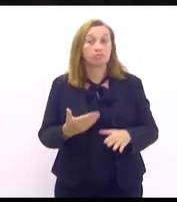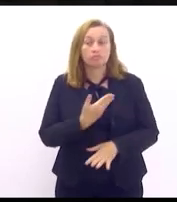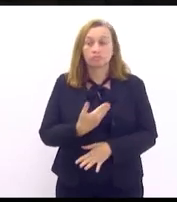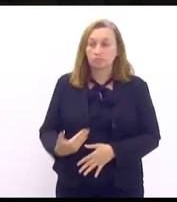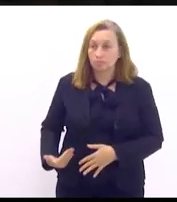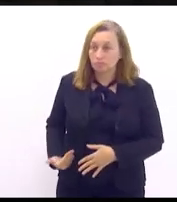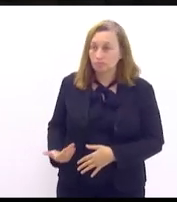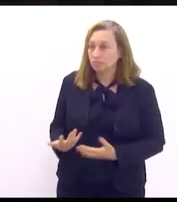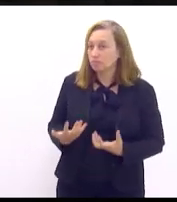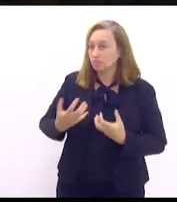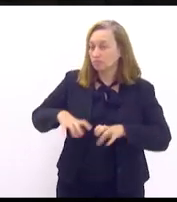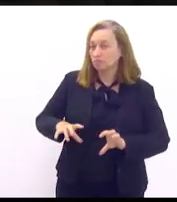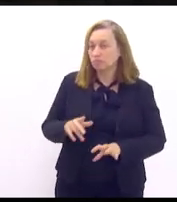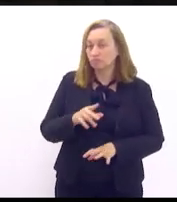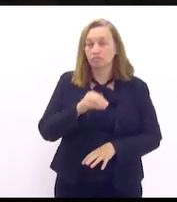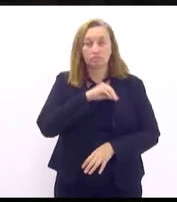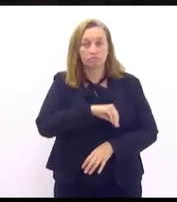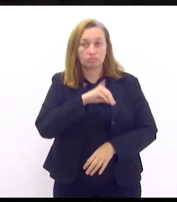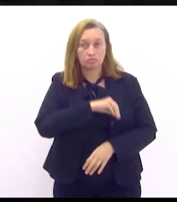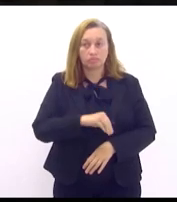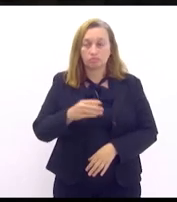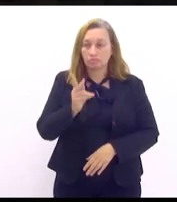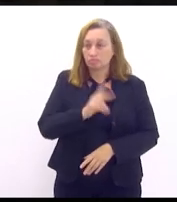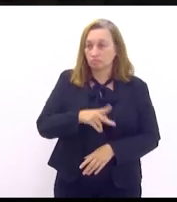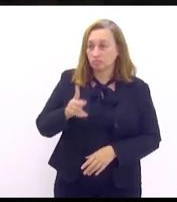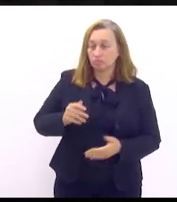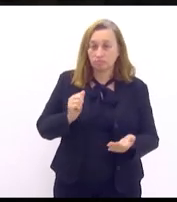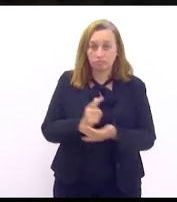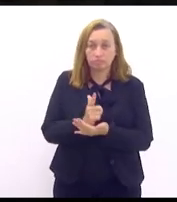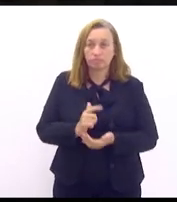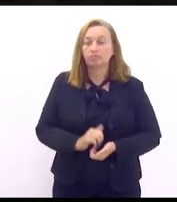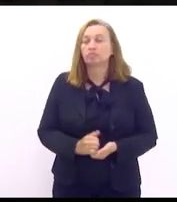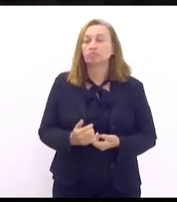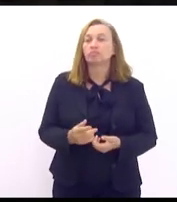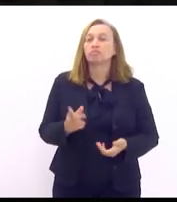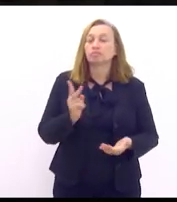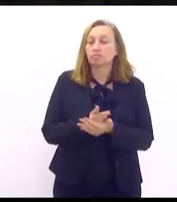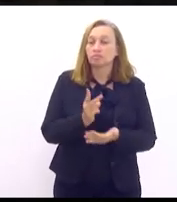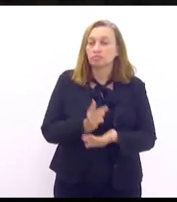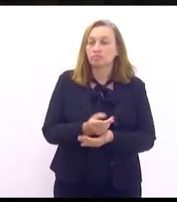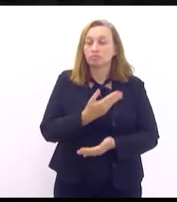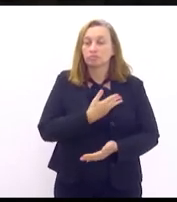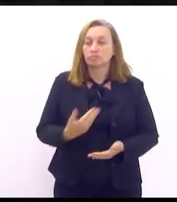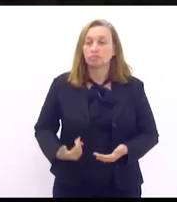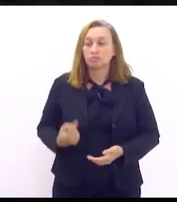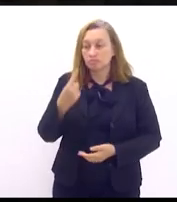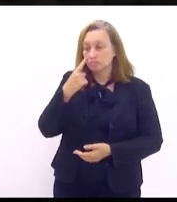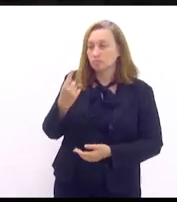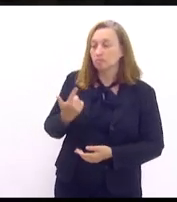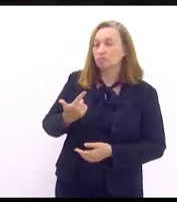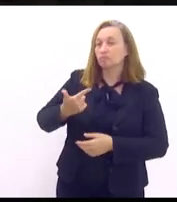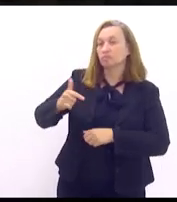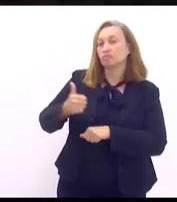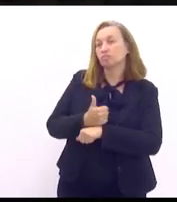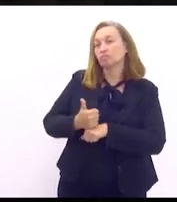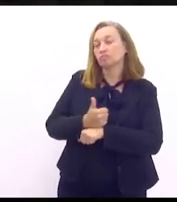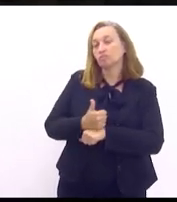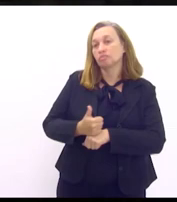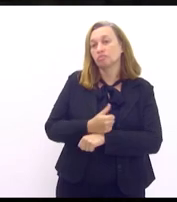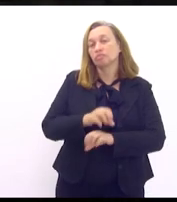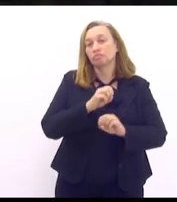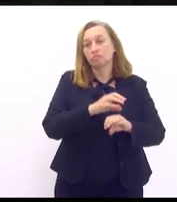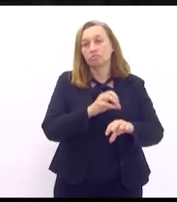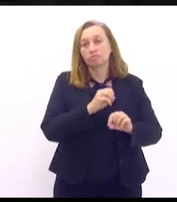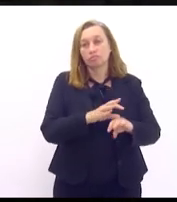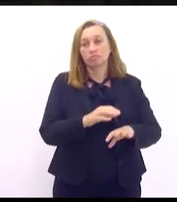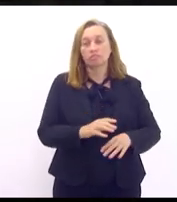que não quer garantir o piso do magistério aos professores. Que é o mesmo governo que vê outros profissionais de educação, sem ser professores, ou seja, os